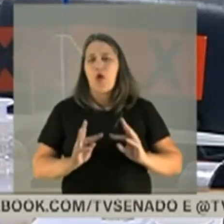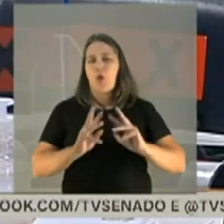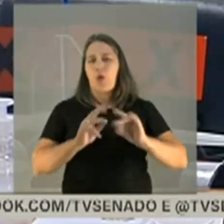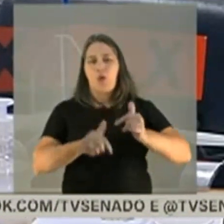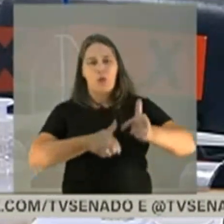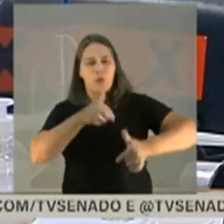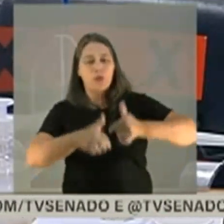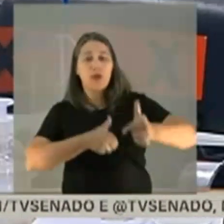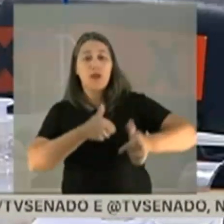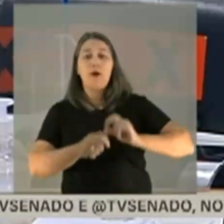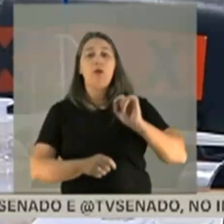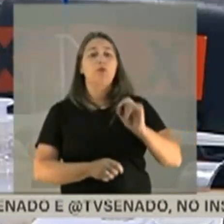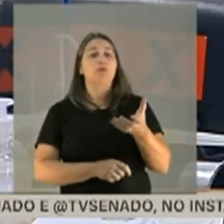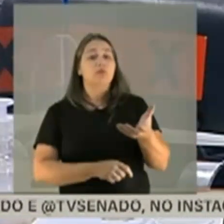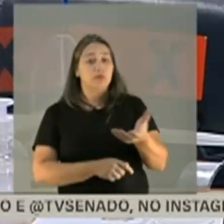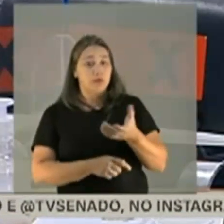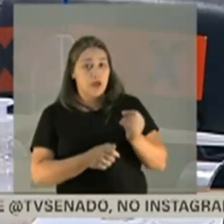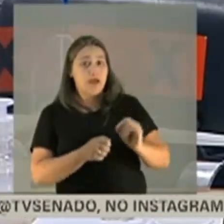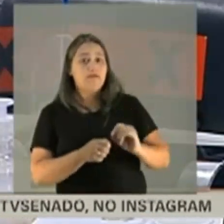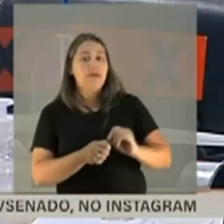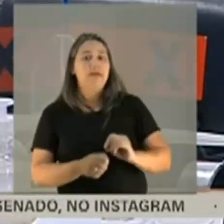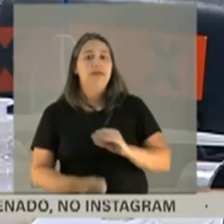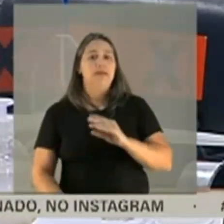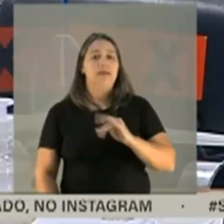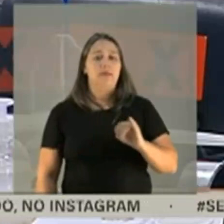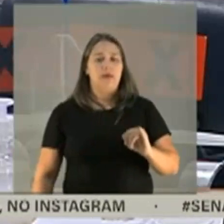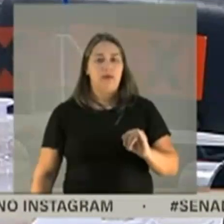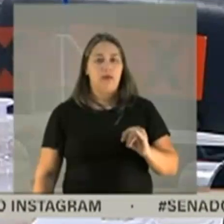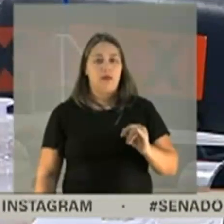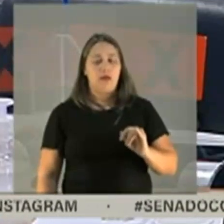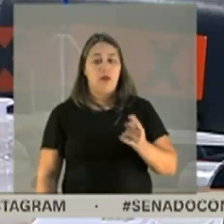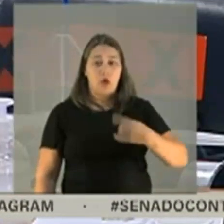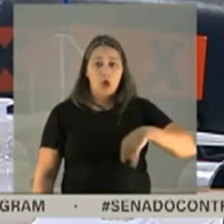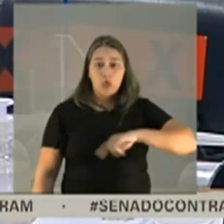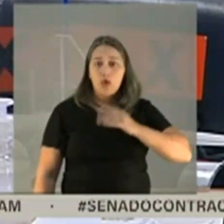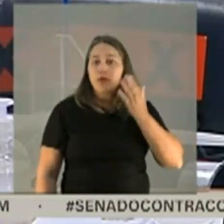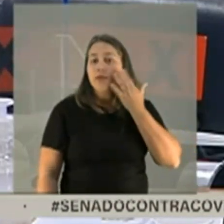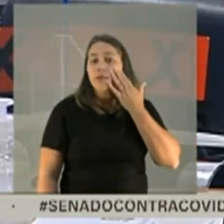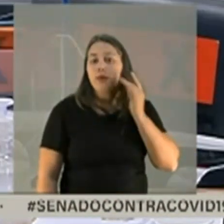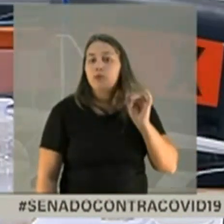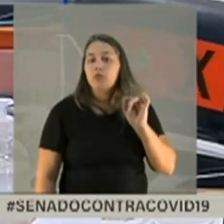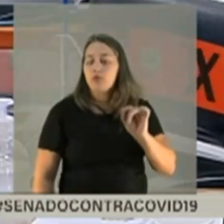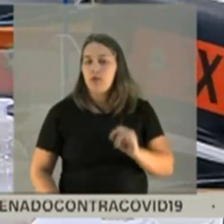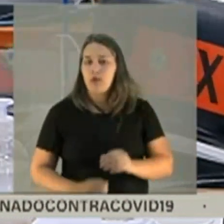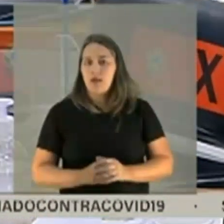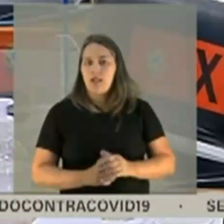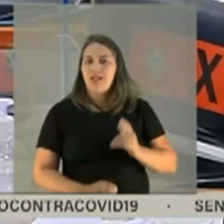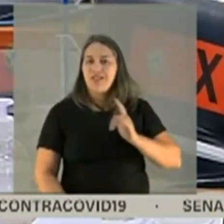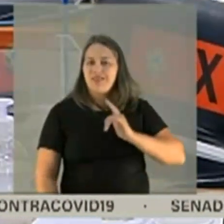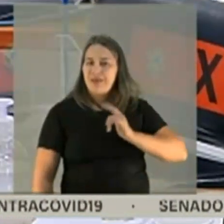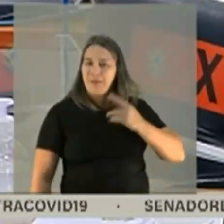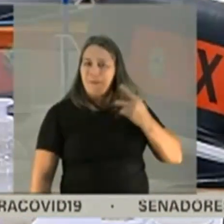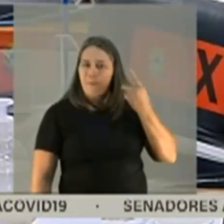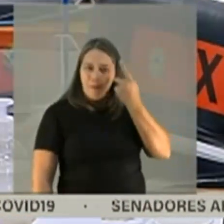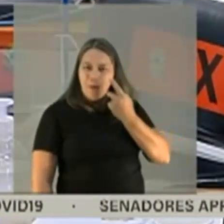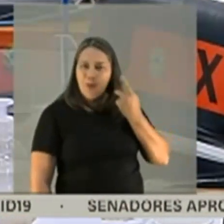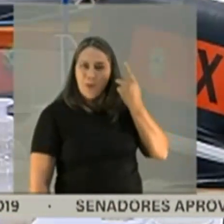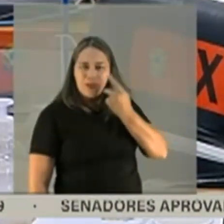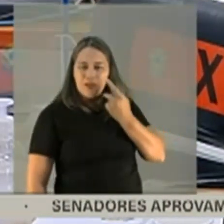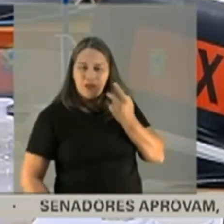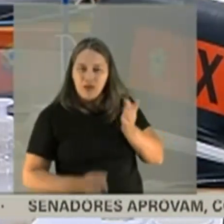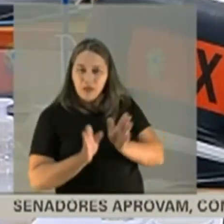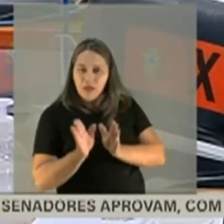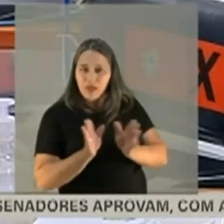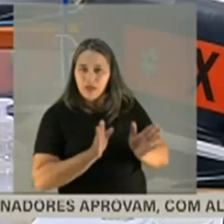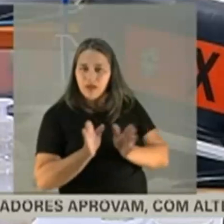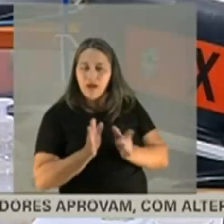que procura se fazer nessa CPI, embora que a gente saiba do viés politiqueiro